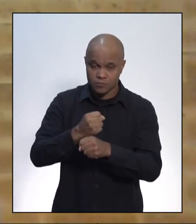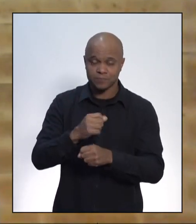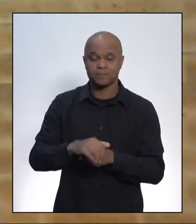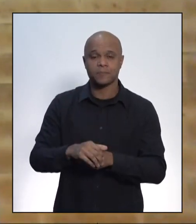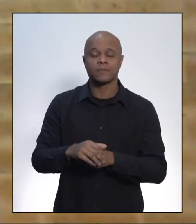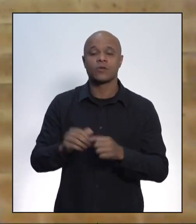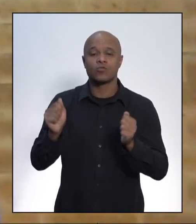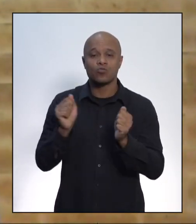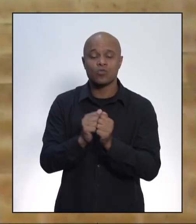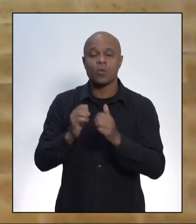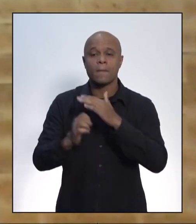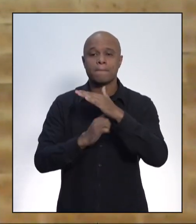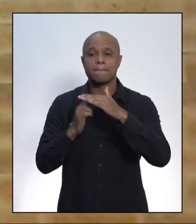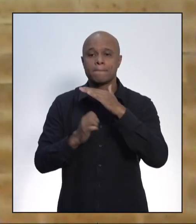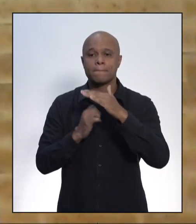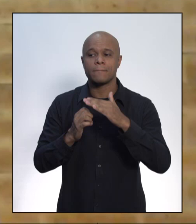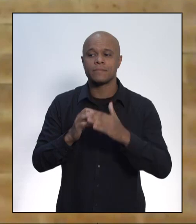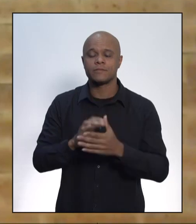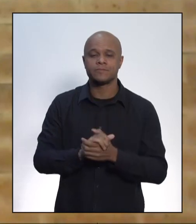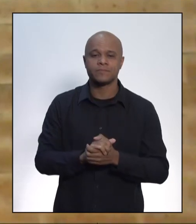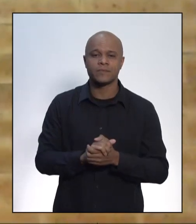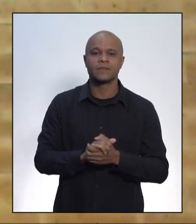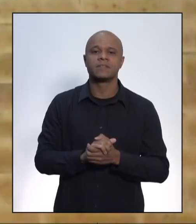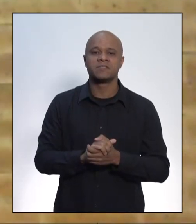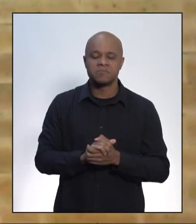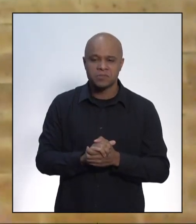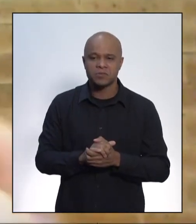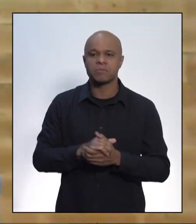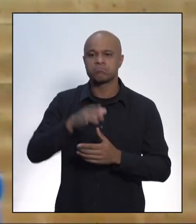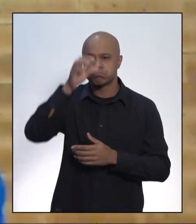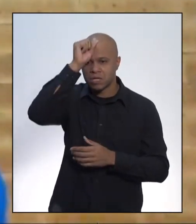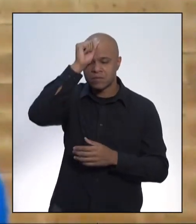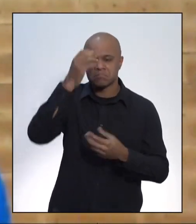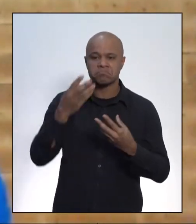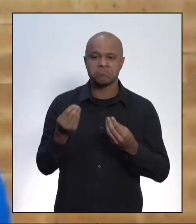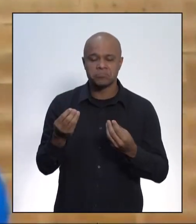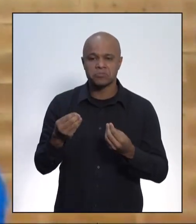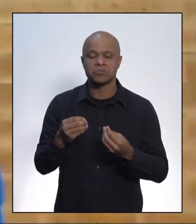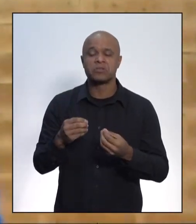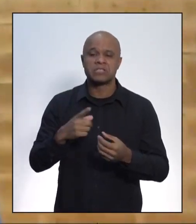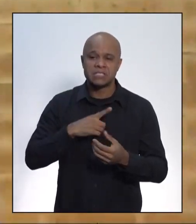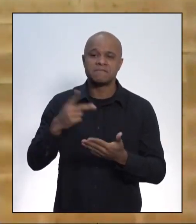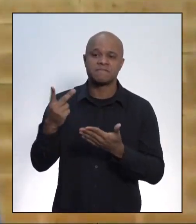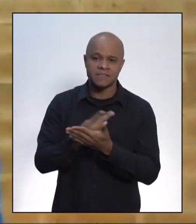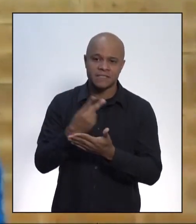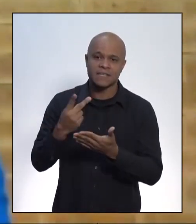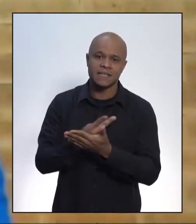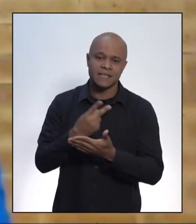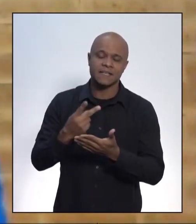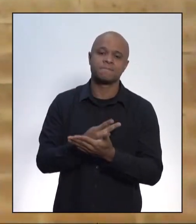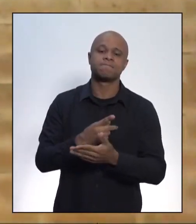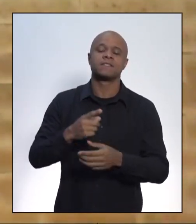com a empresa. E, cara, foram muitos aprendizados, foram muitos erros, foram muitos momentos